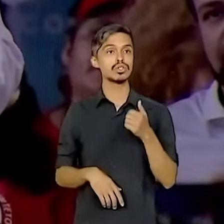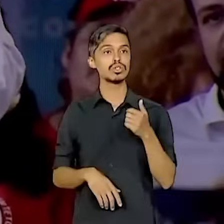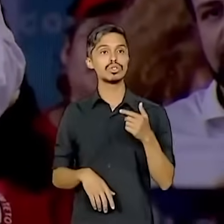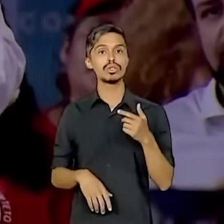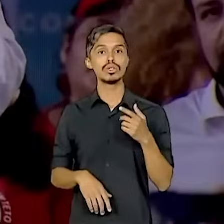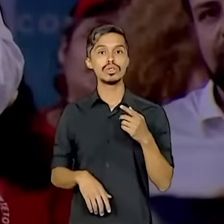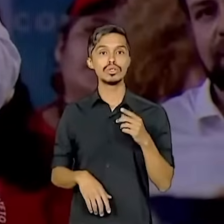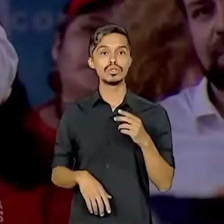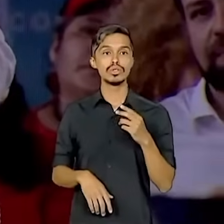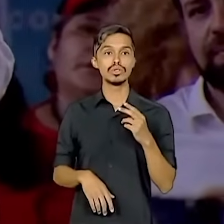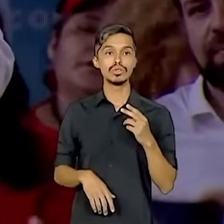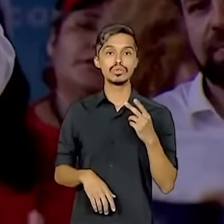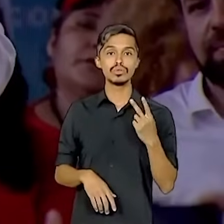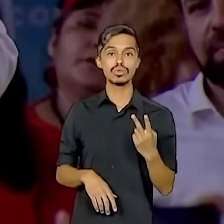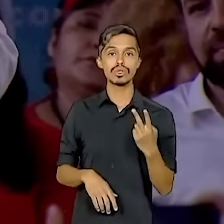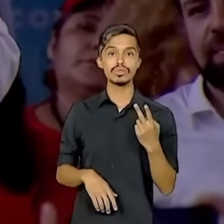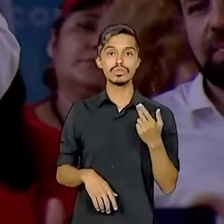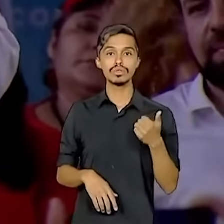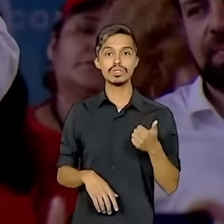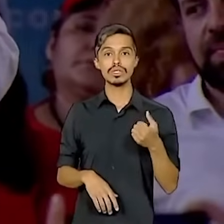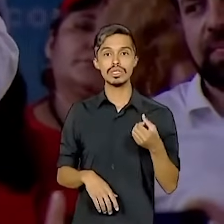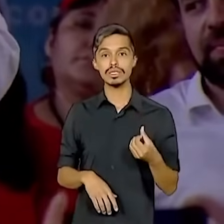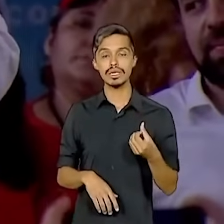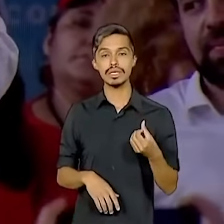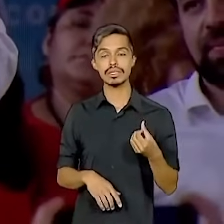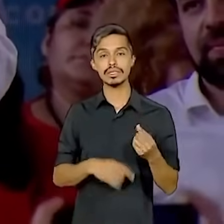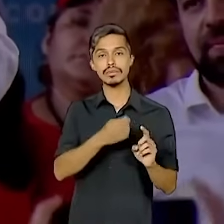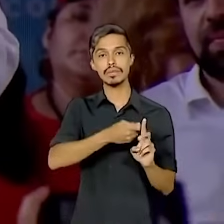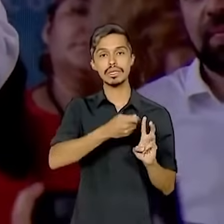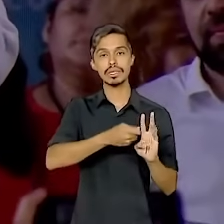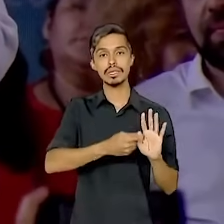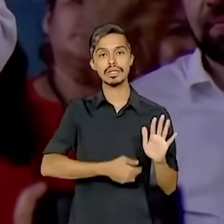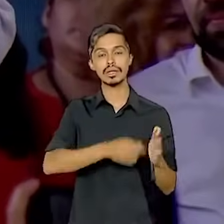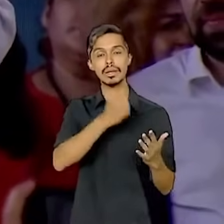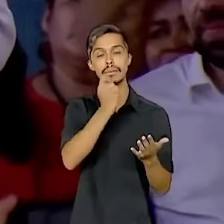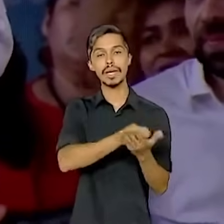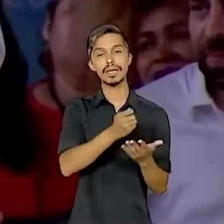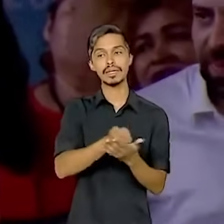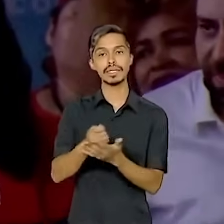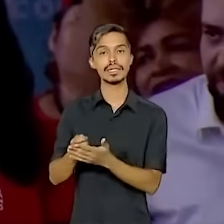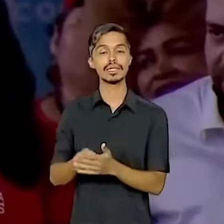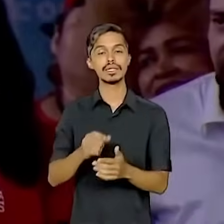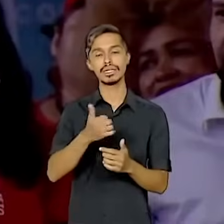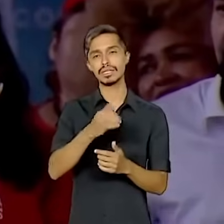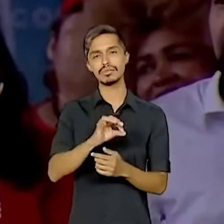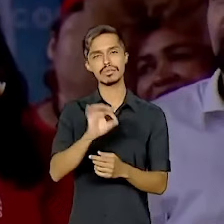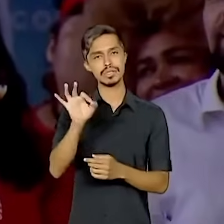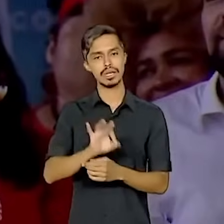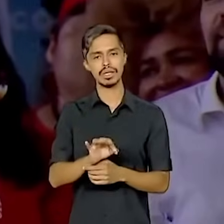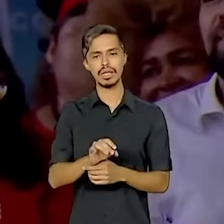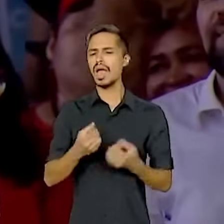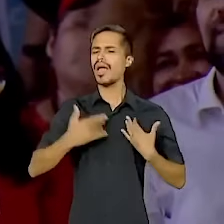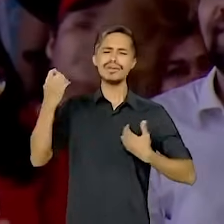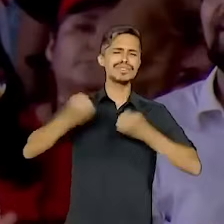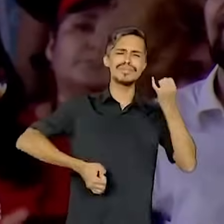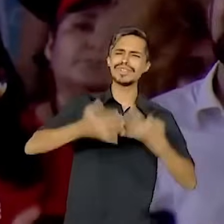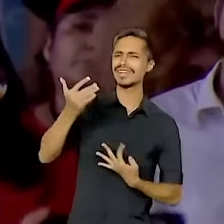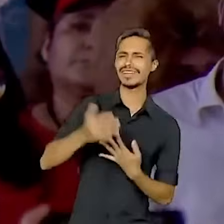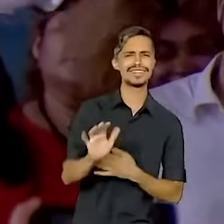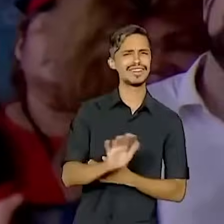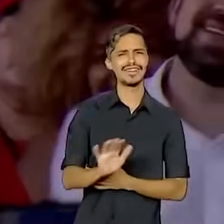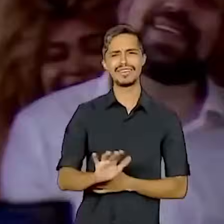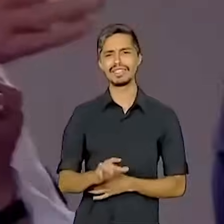216 reais por mês. É 10% só. Tá? Eu não vou ficar aqui explicando